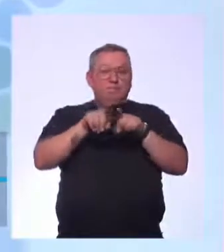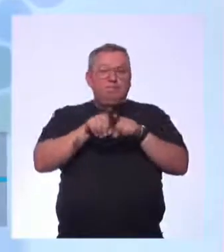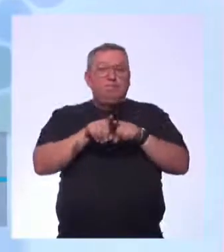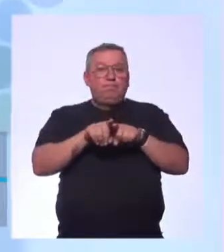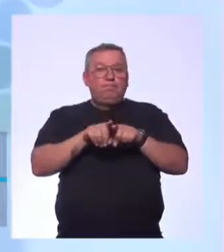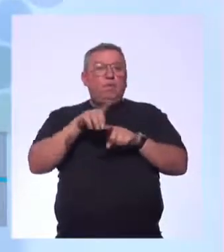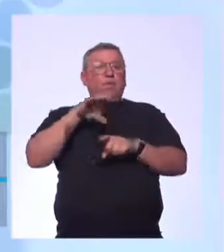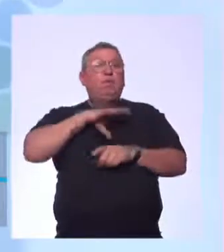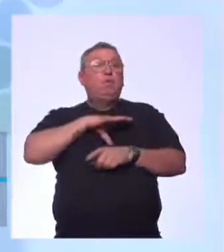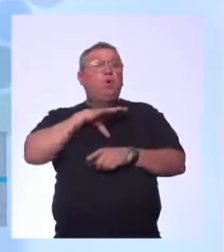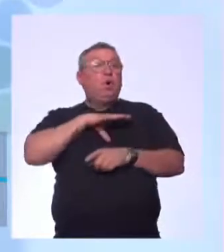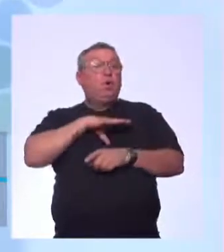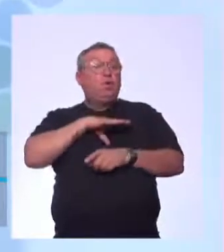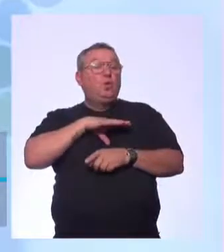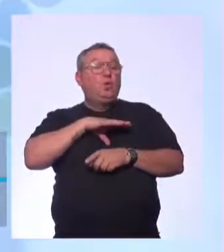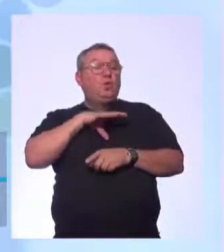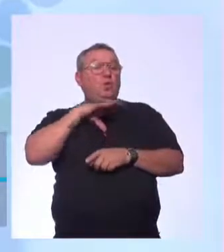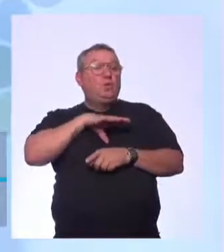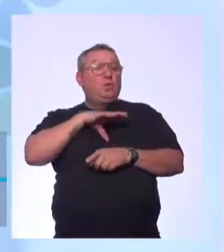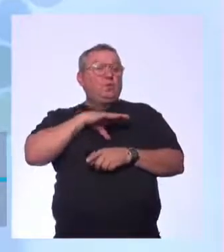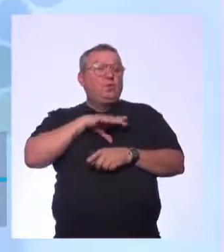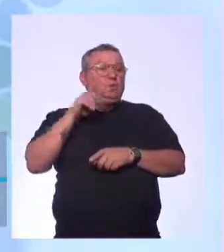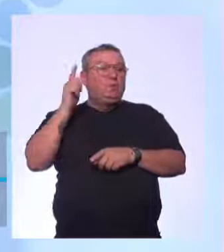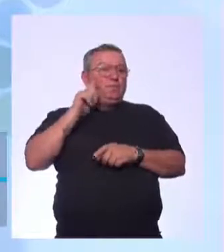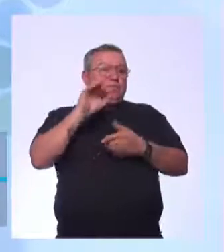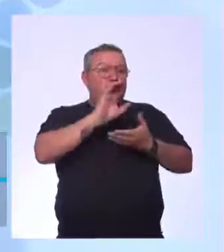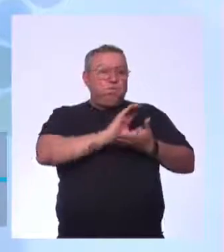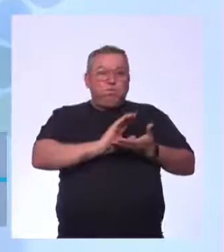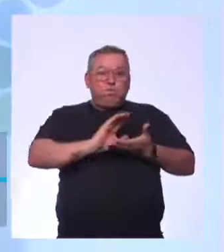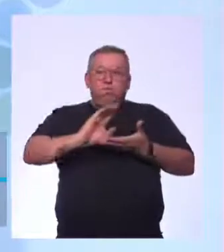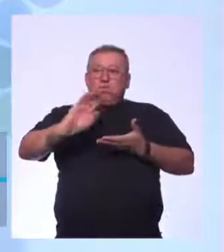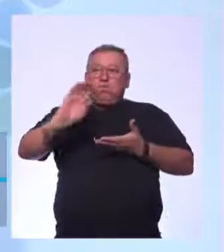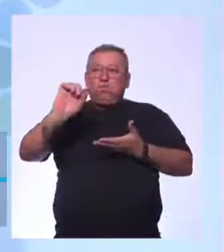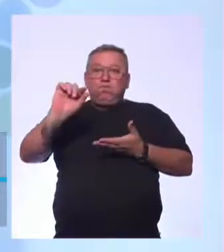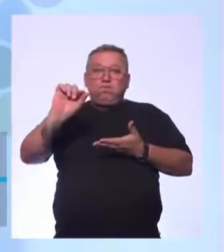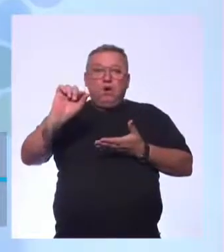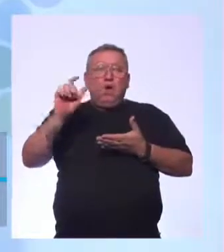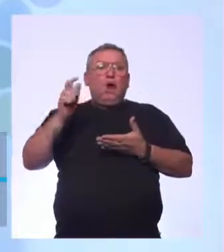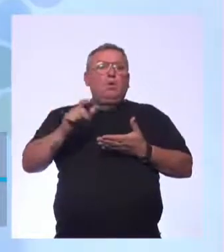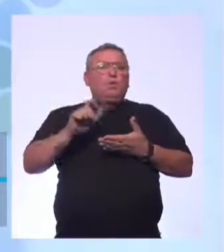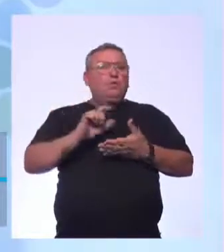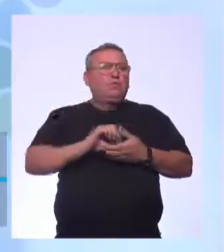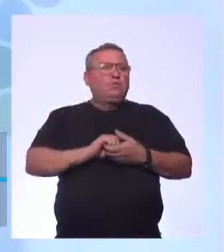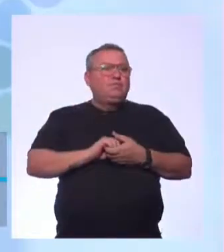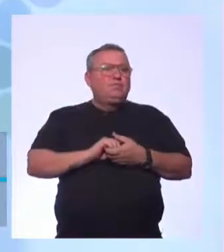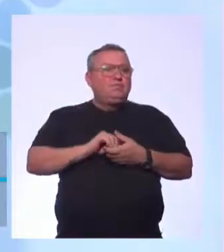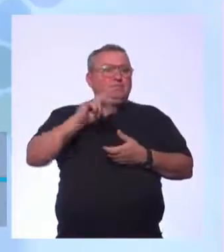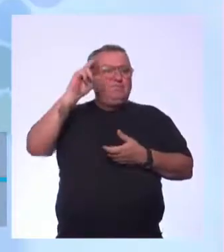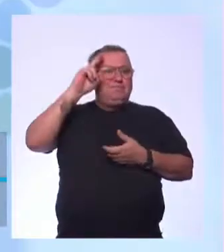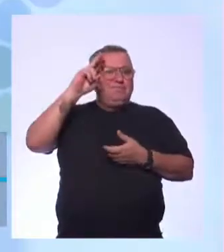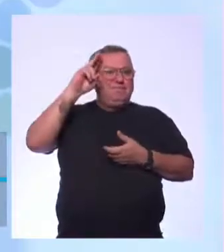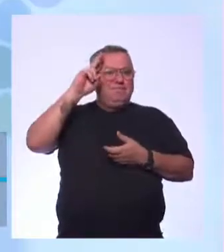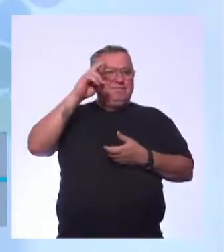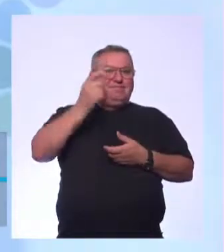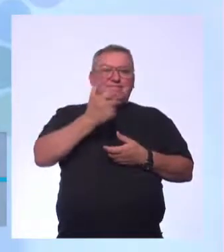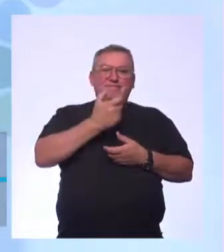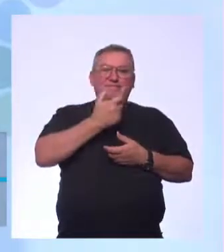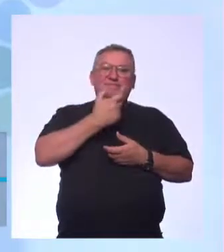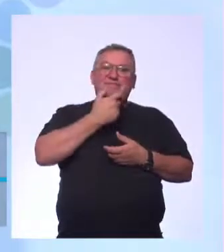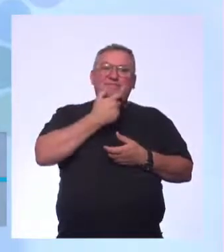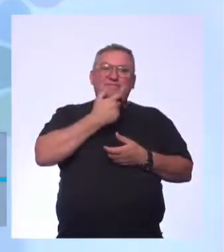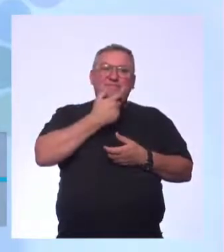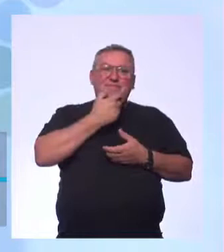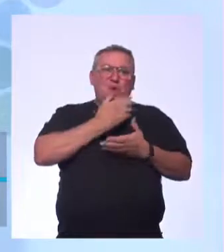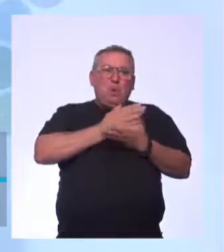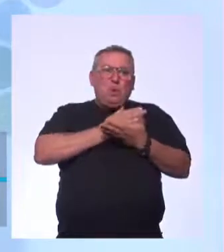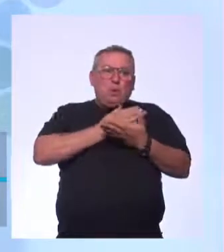E Portugal? Portugal recebe essa indenização. Da onde vem esse dinheiro? Gente, lembra lá dos ingleses? Que desde